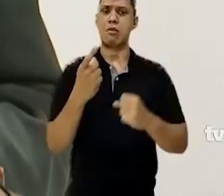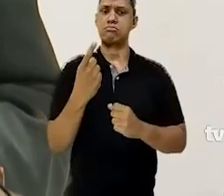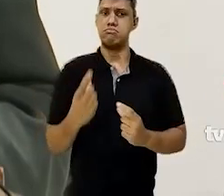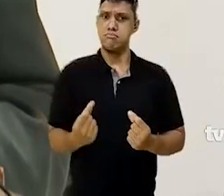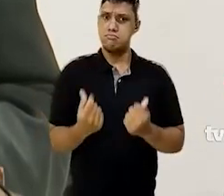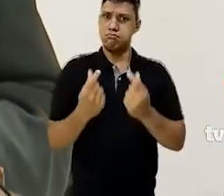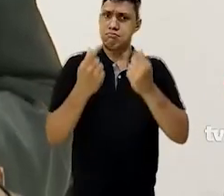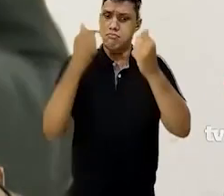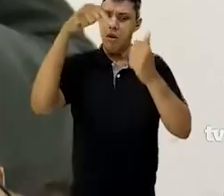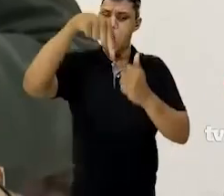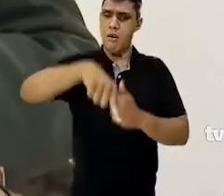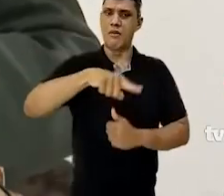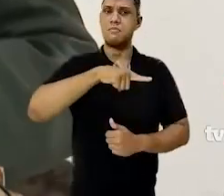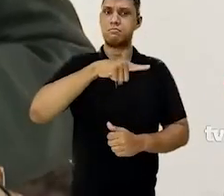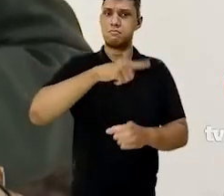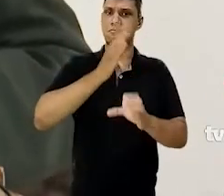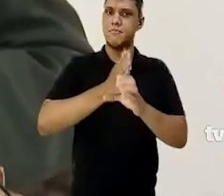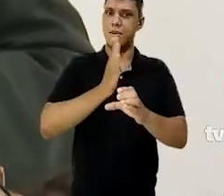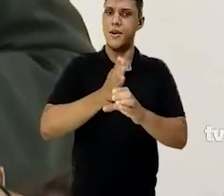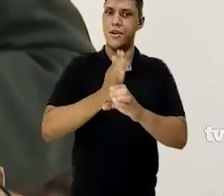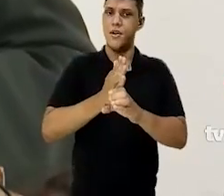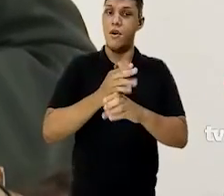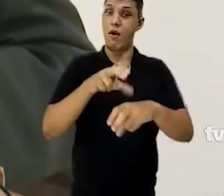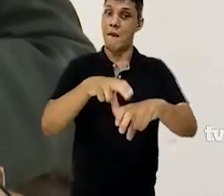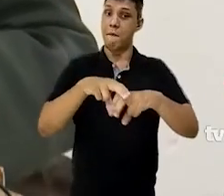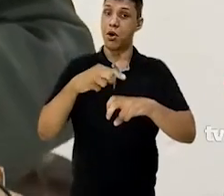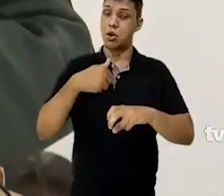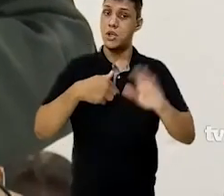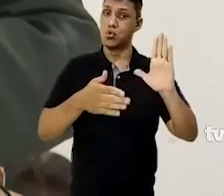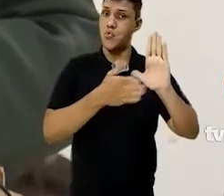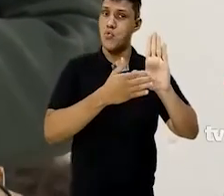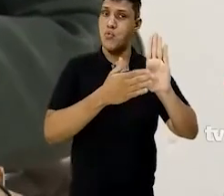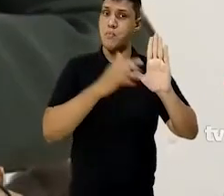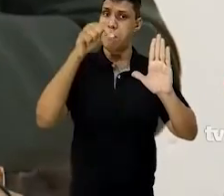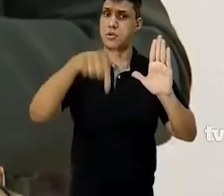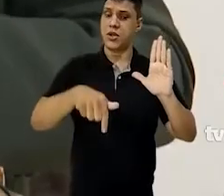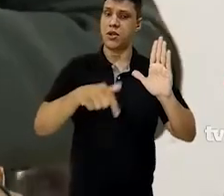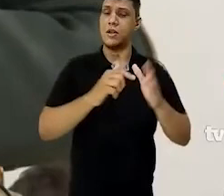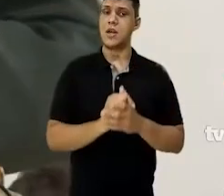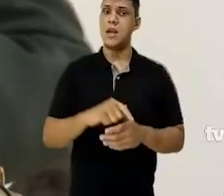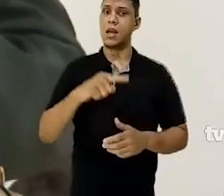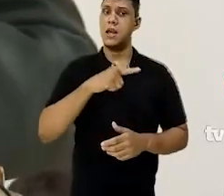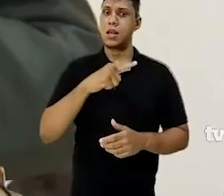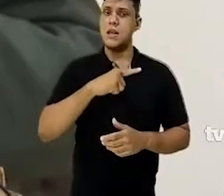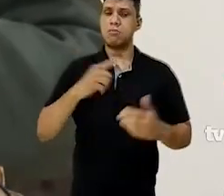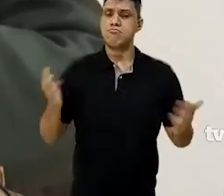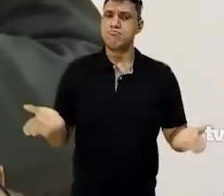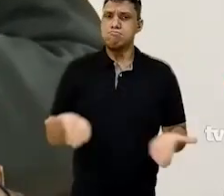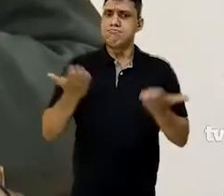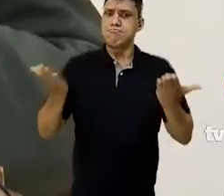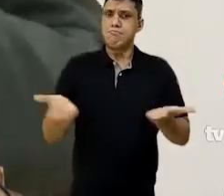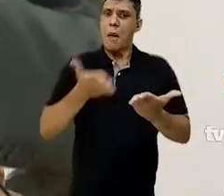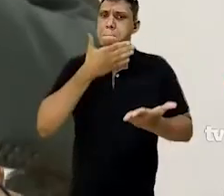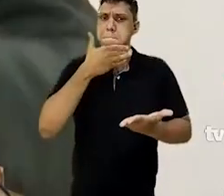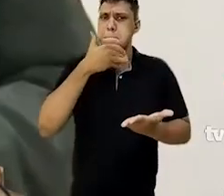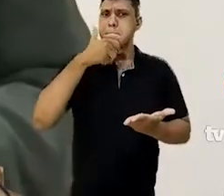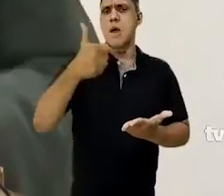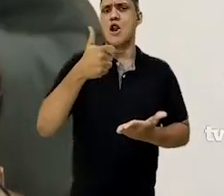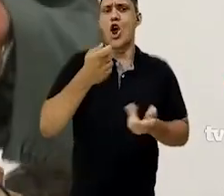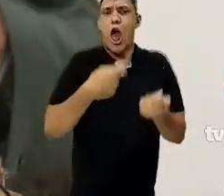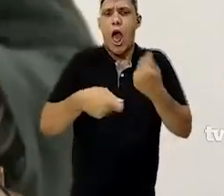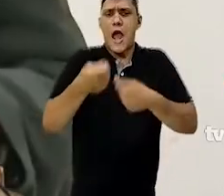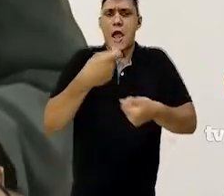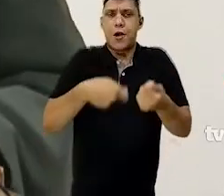nosso município. Por isso, no nosso plano de governo, nós temos um incentivo para melhorar a economia do nosso